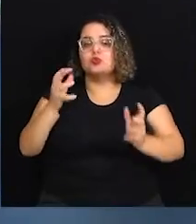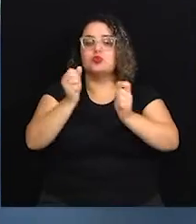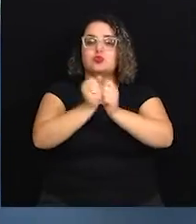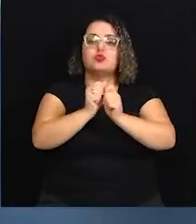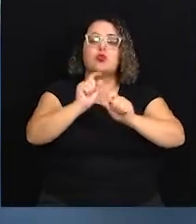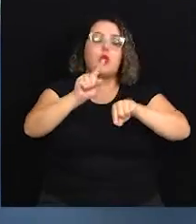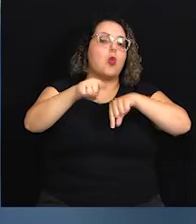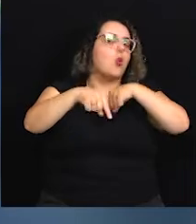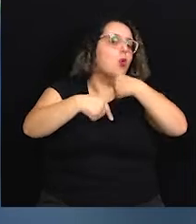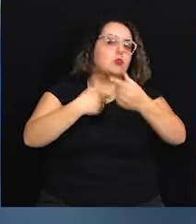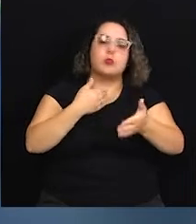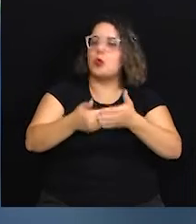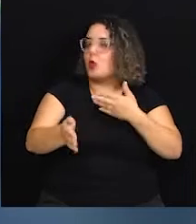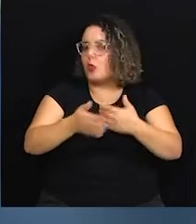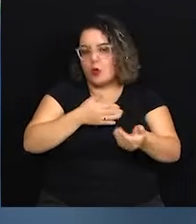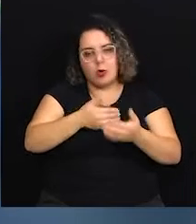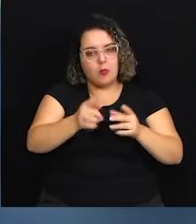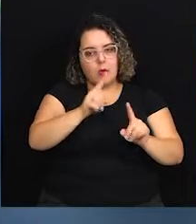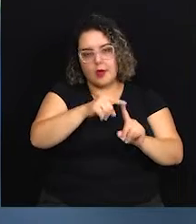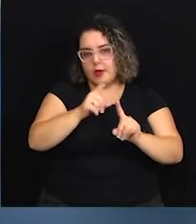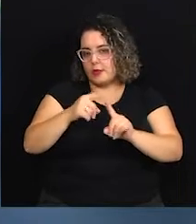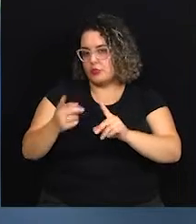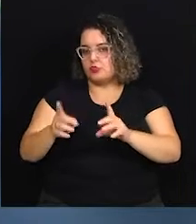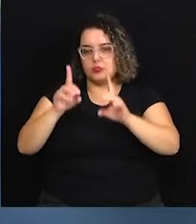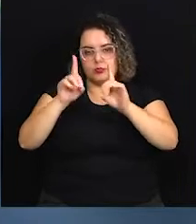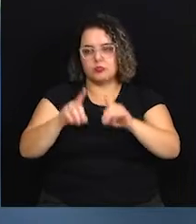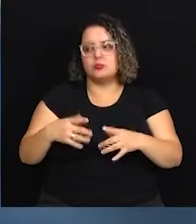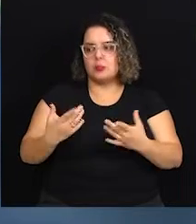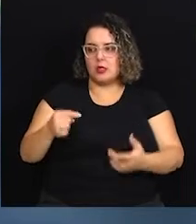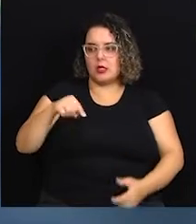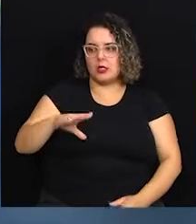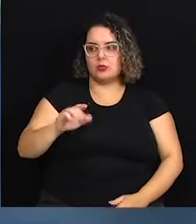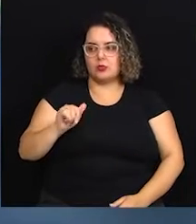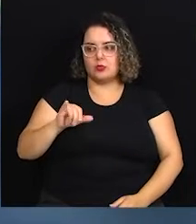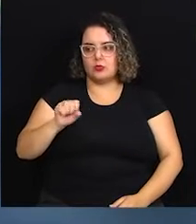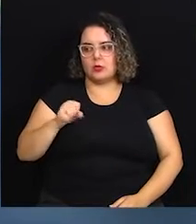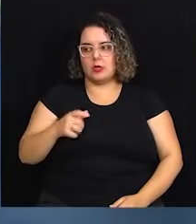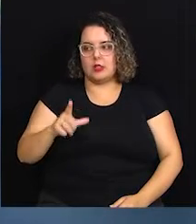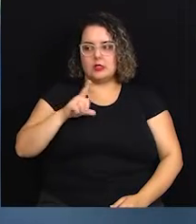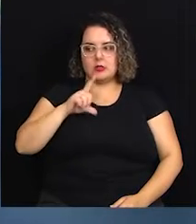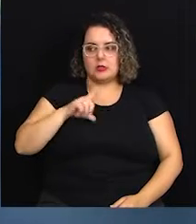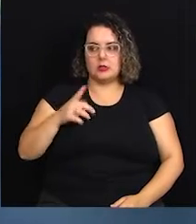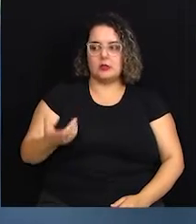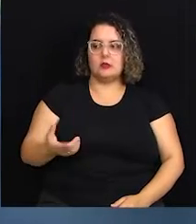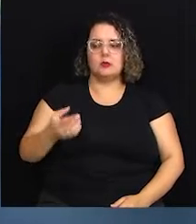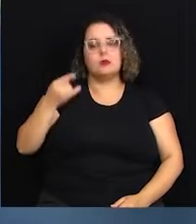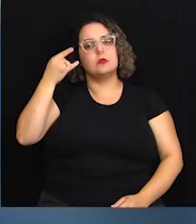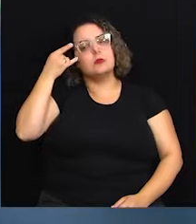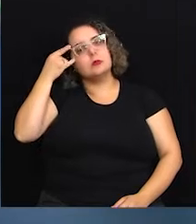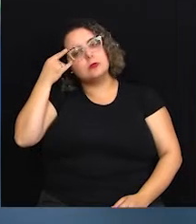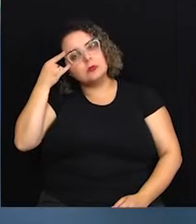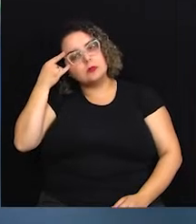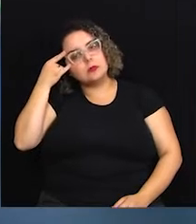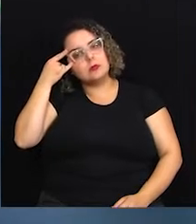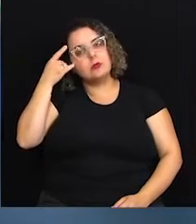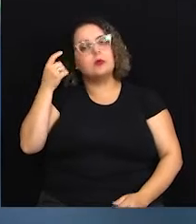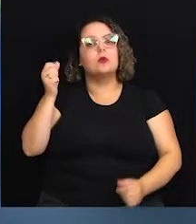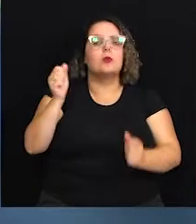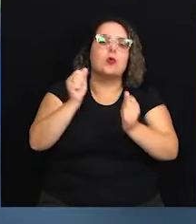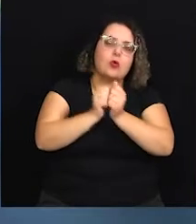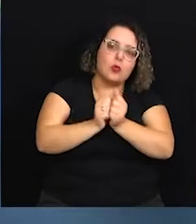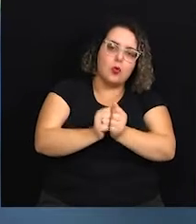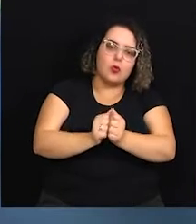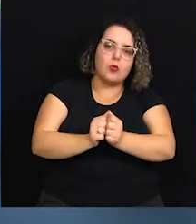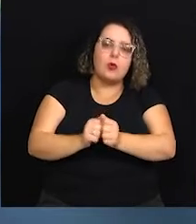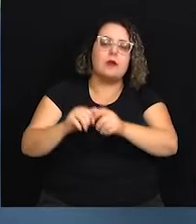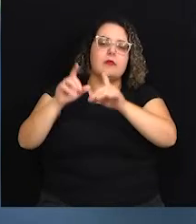associada a qualquer outra deficiência. Por exemplo, aqui no CAIS nós temos síndrome de Down com deficiência